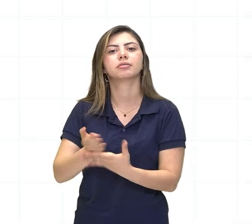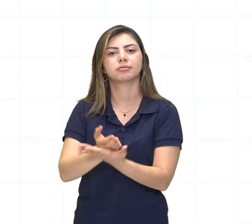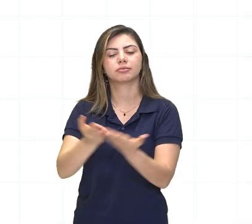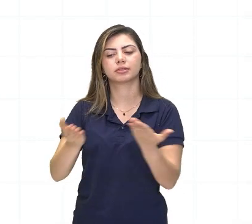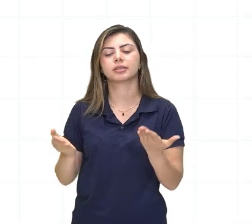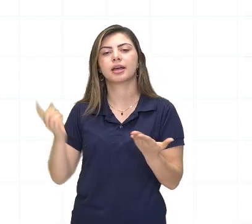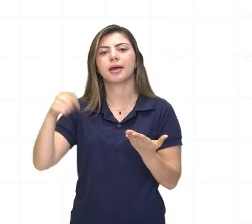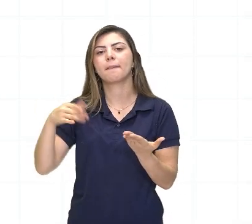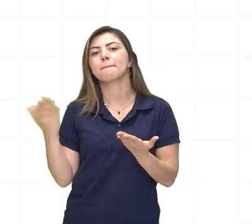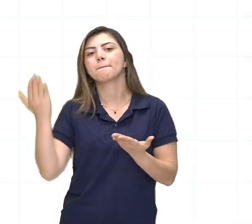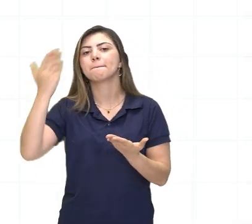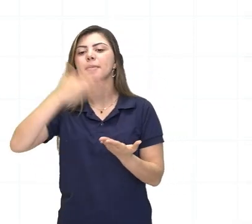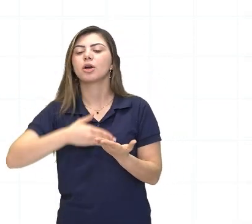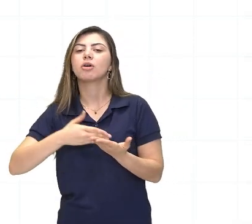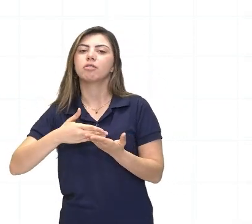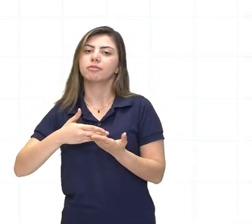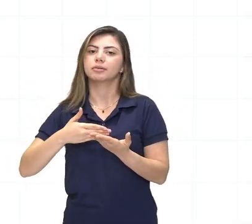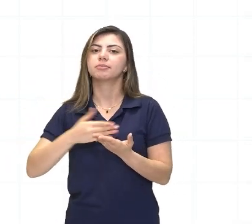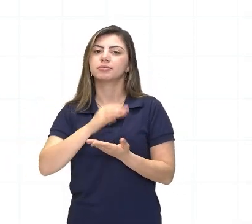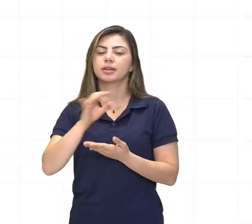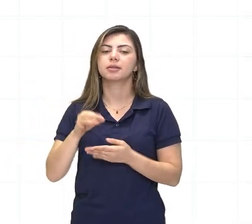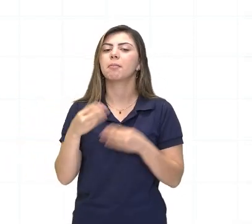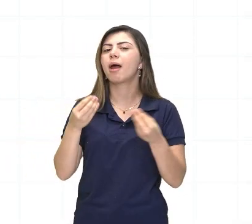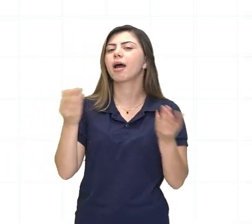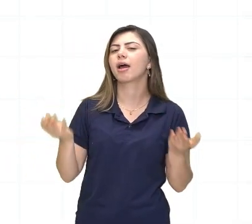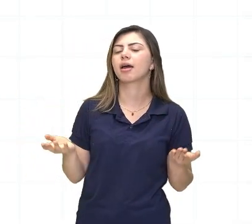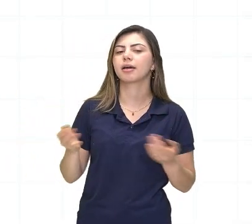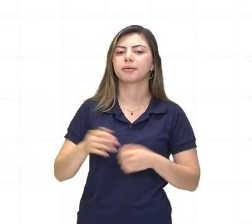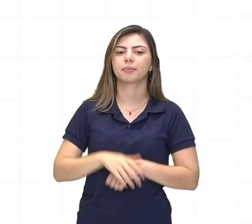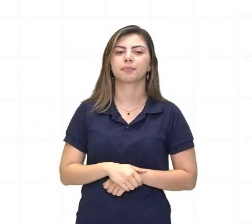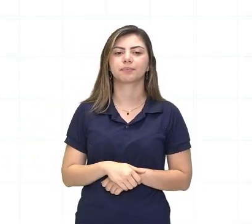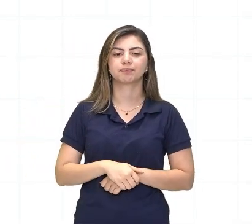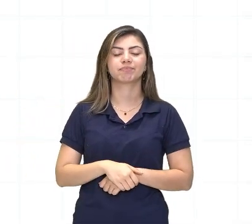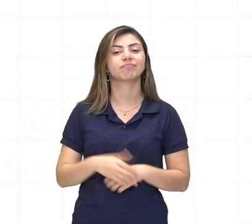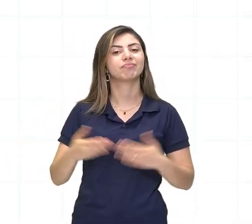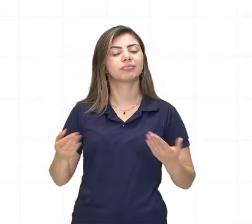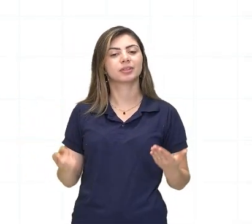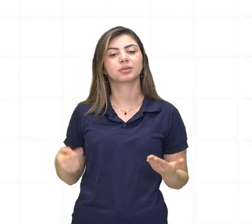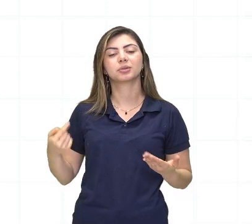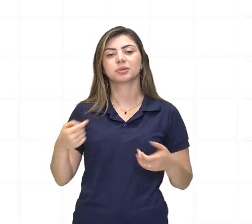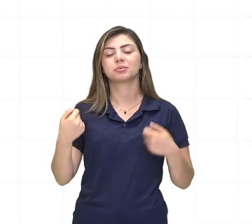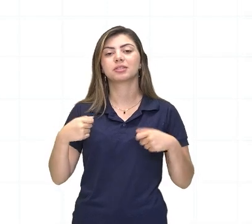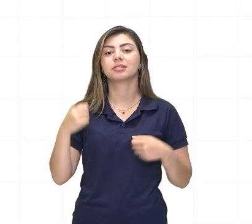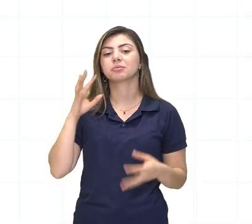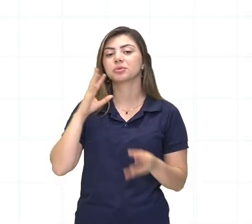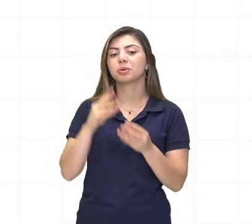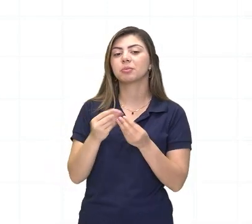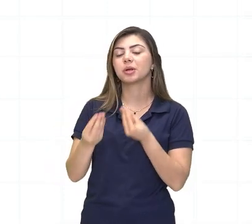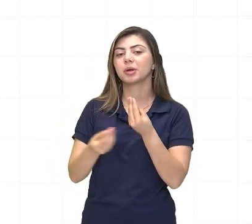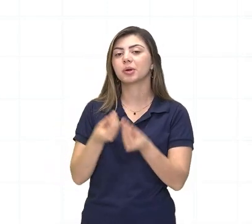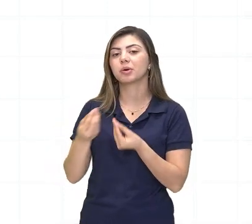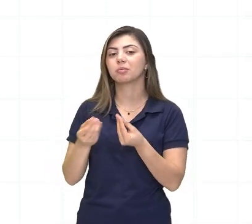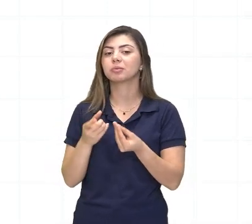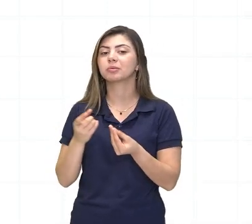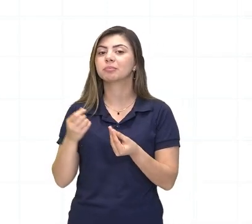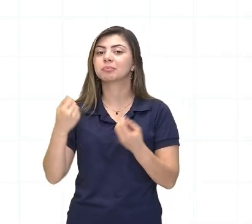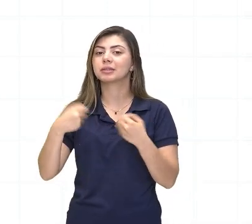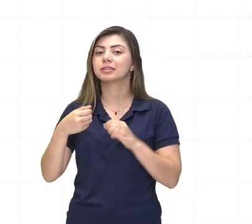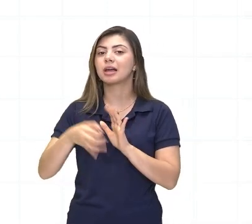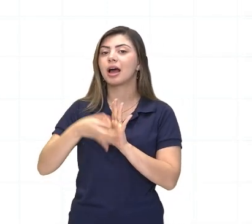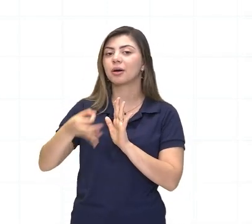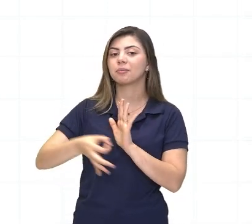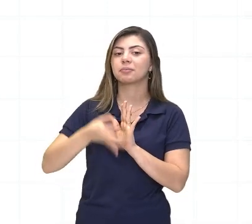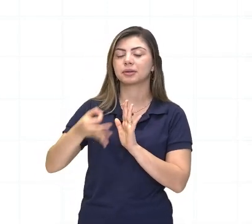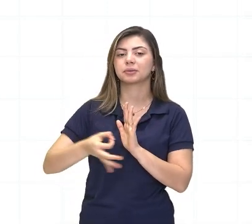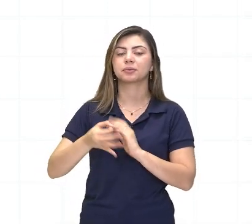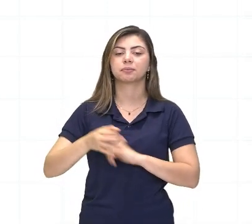embasar tudo aquilo que vai ser trabalhado. E por que eu estou fazendo isso? Porque a gente precisa entender um pouquinho como funciona a argumentação, certo?